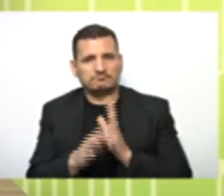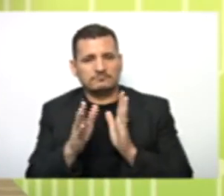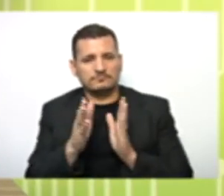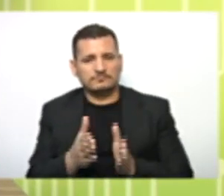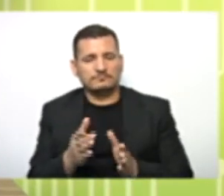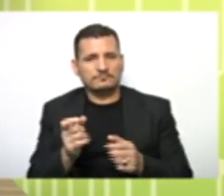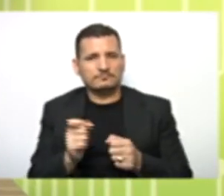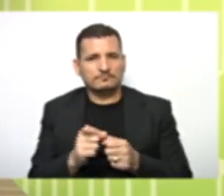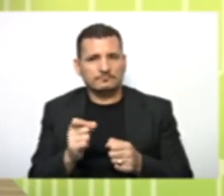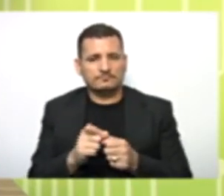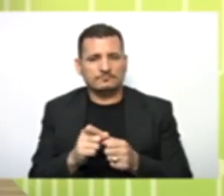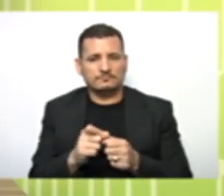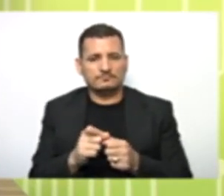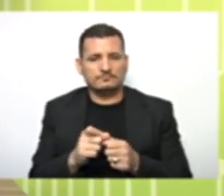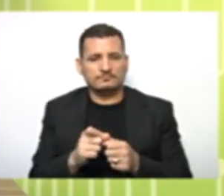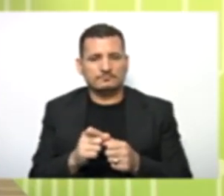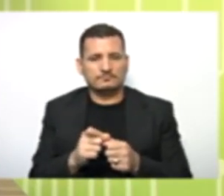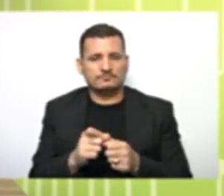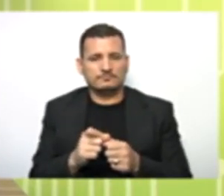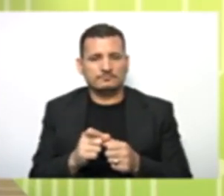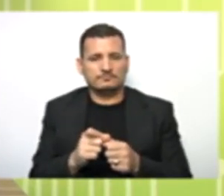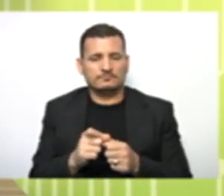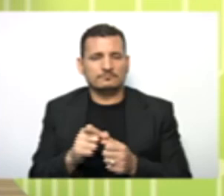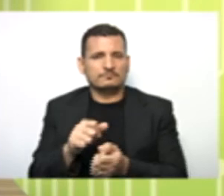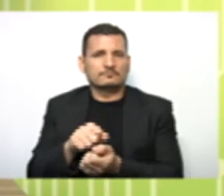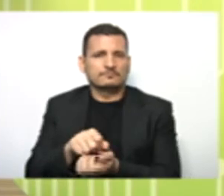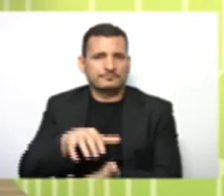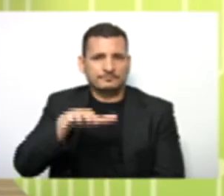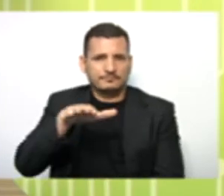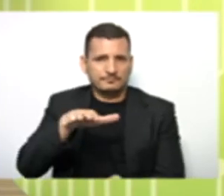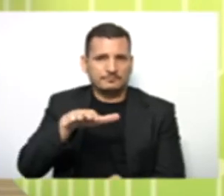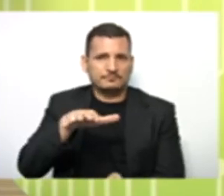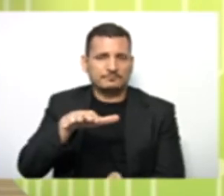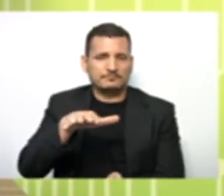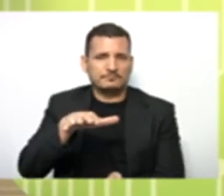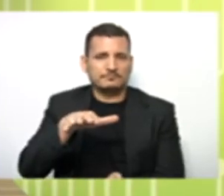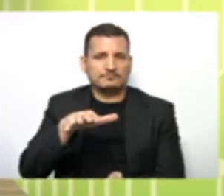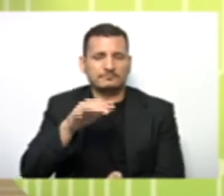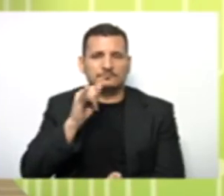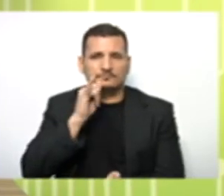para fazer a compactação, por exemplo,